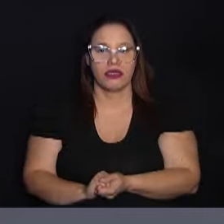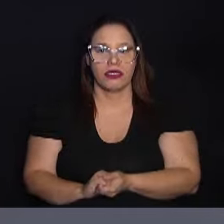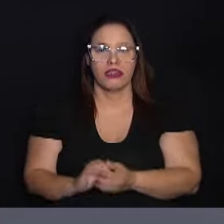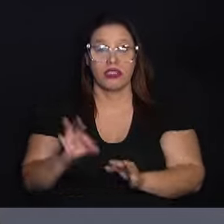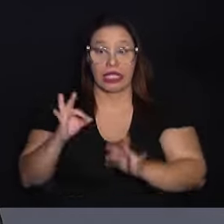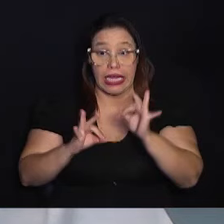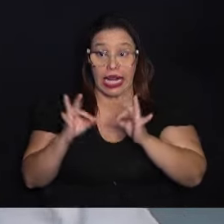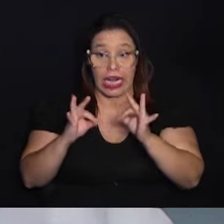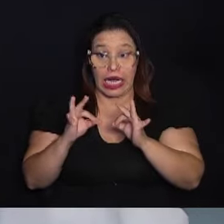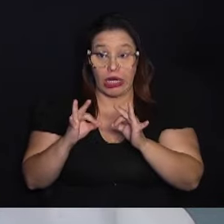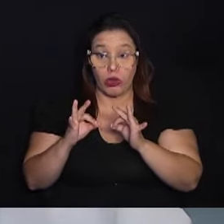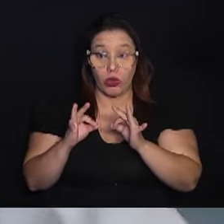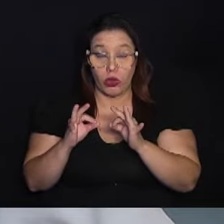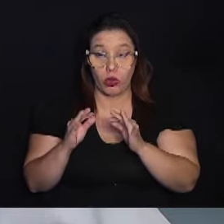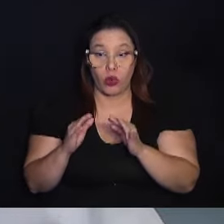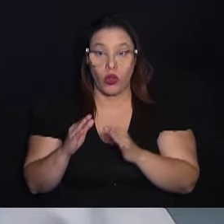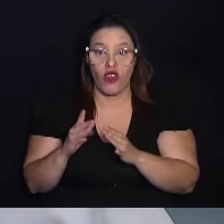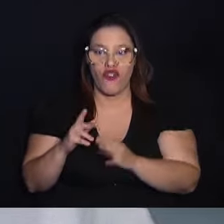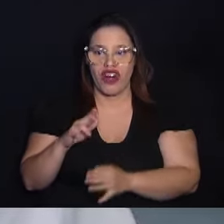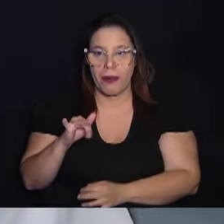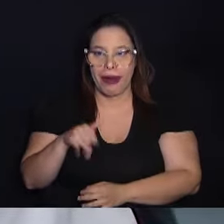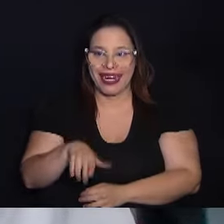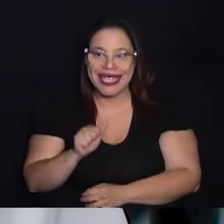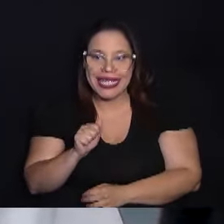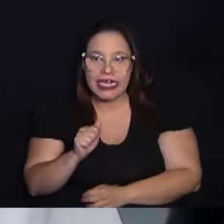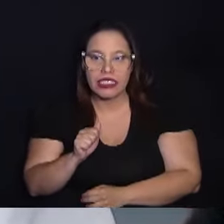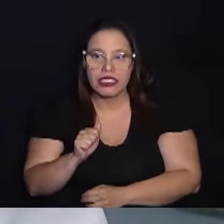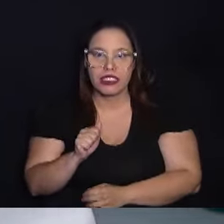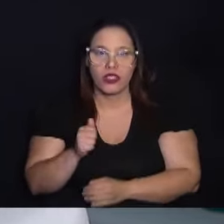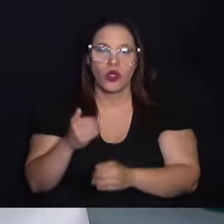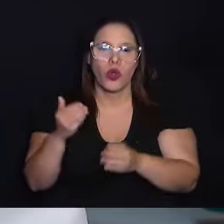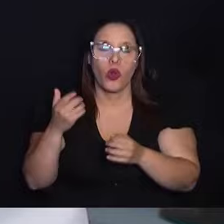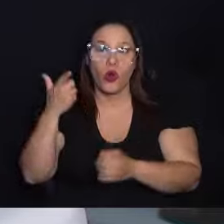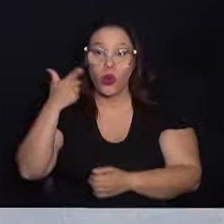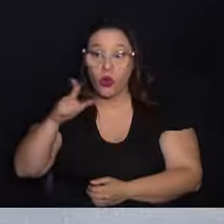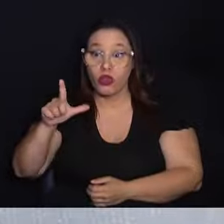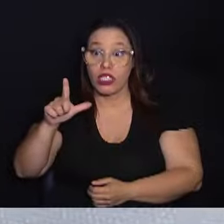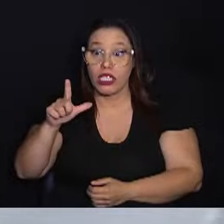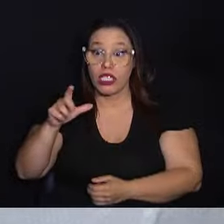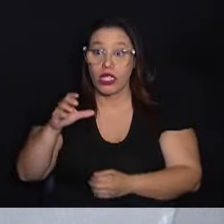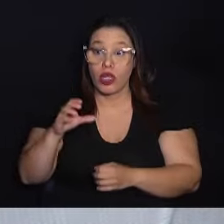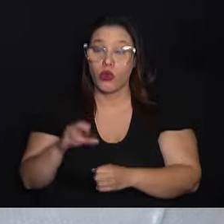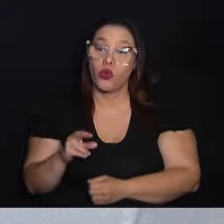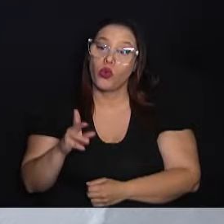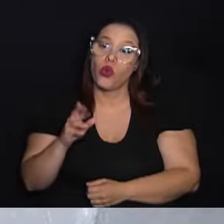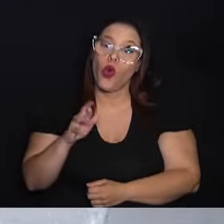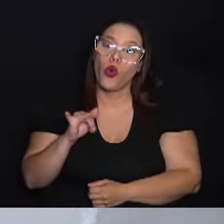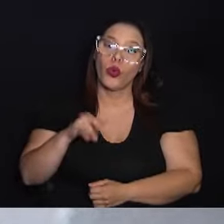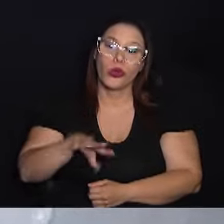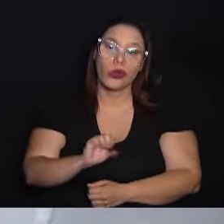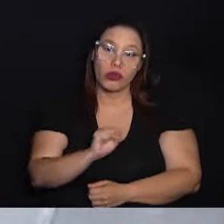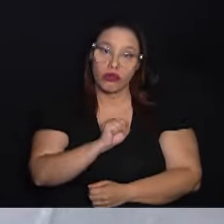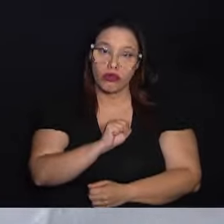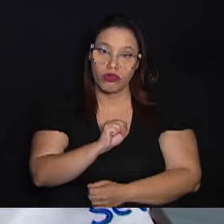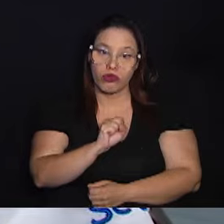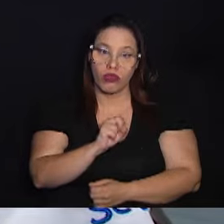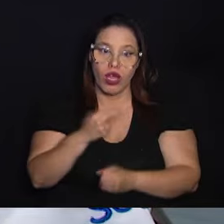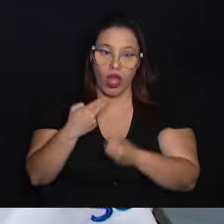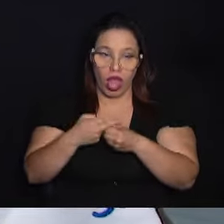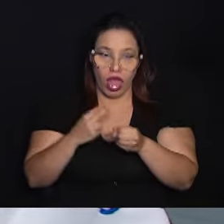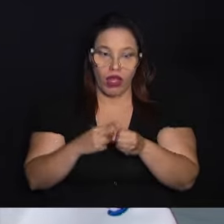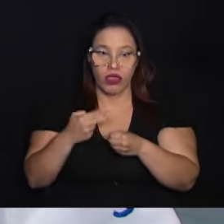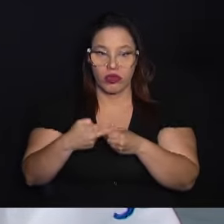formações técnicas. Graças ao curso técnico em farmácia, o Bruno, de 36 anos, conseguiu passar em um concurso da Funcamp,